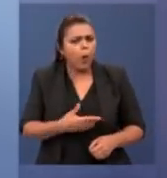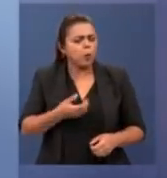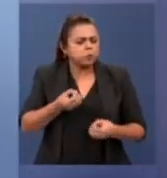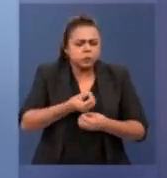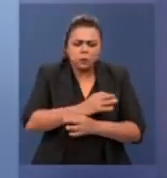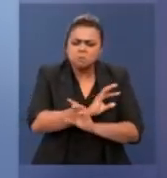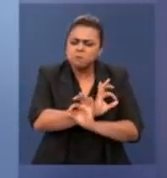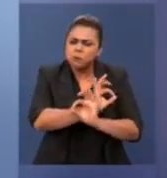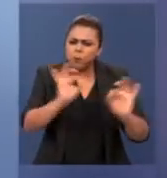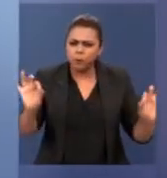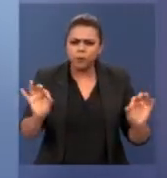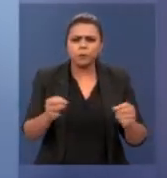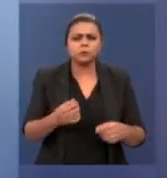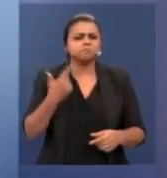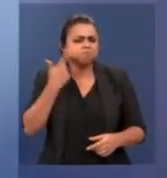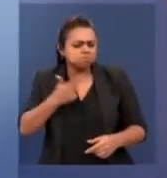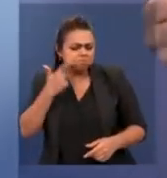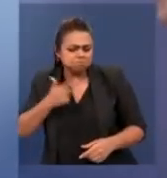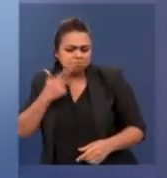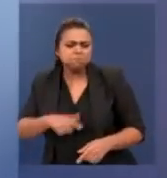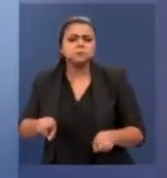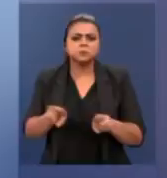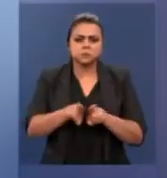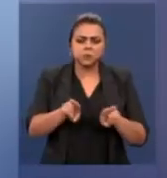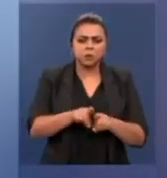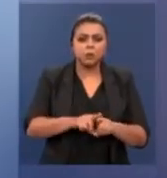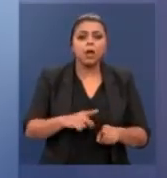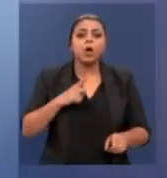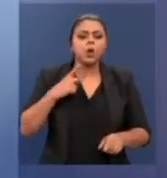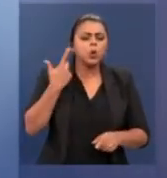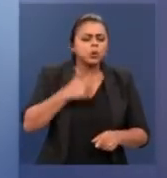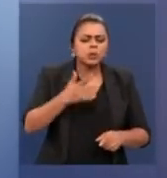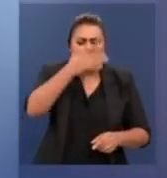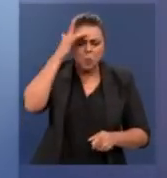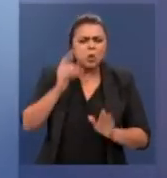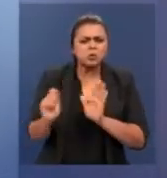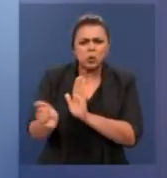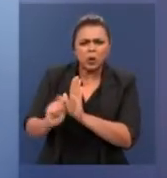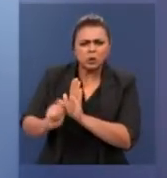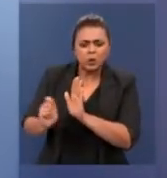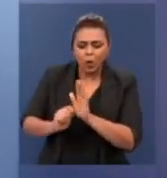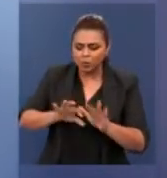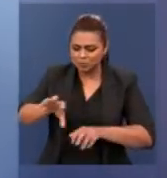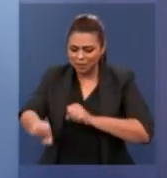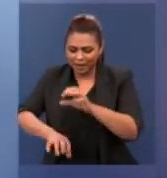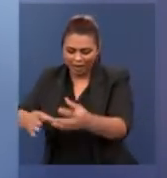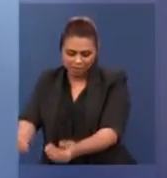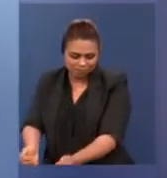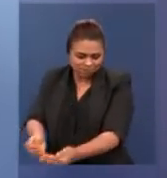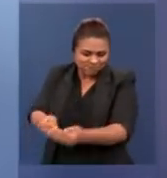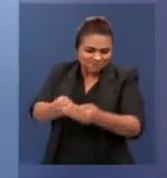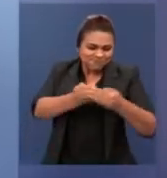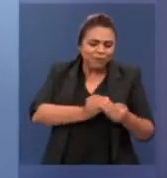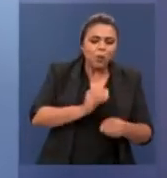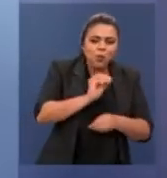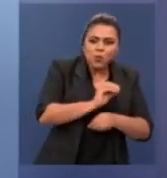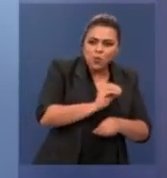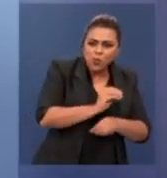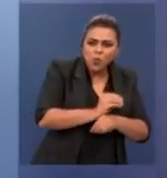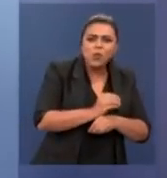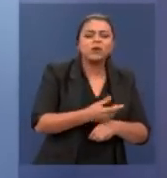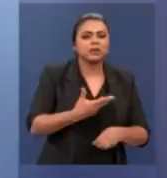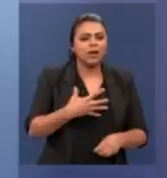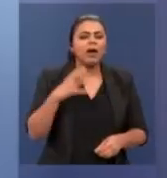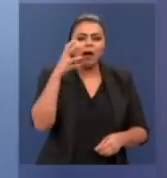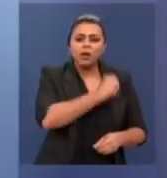e que a gente conseguiu resgatar vidas que estavam jogadas perdidas então um trabalho de prevenção e um